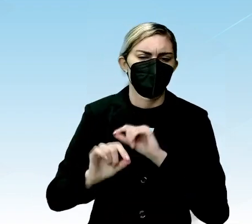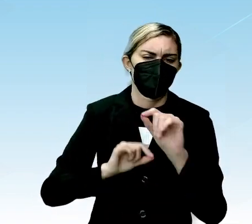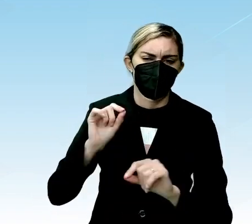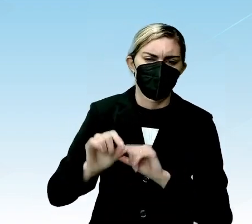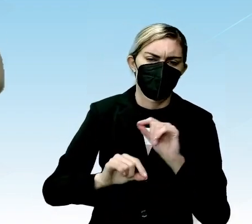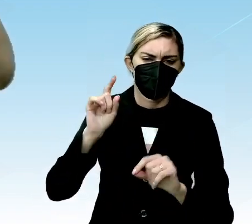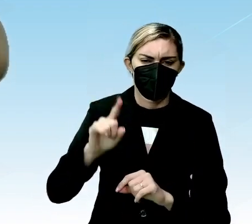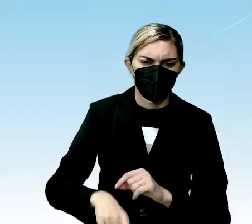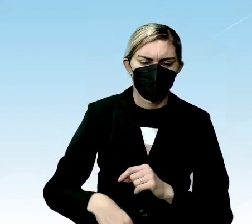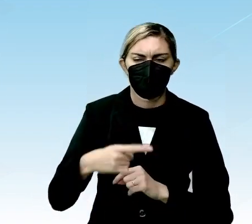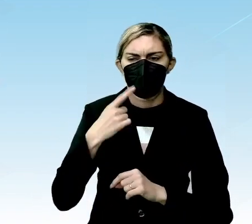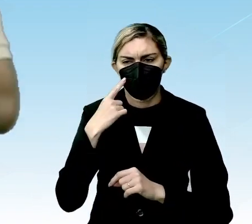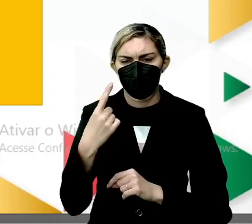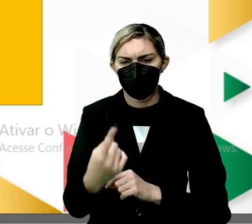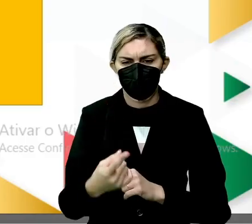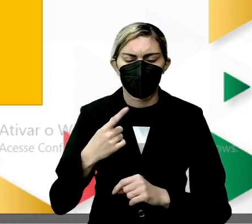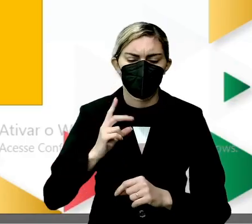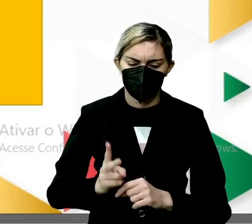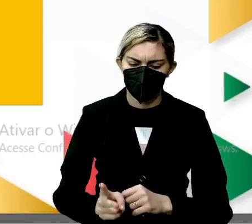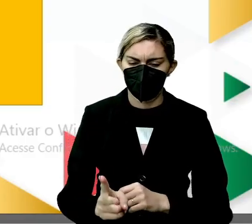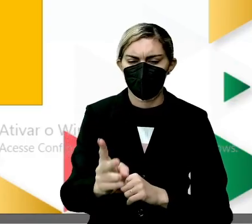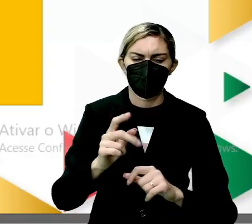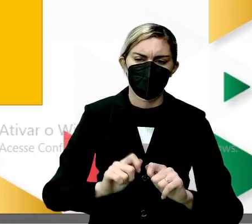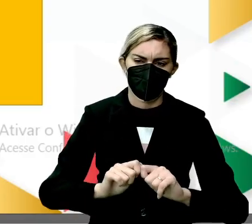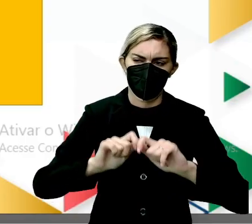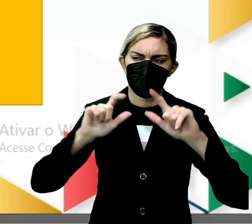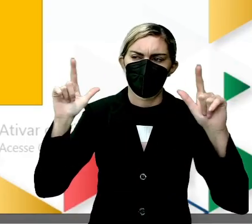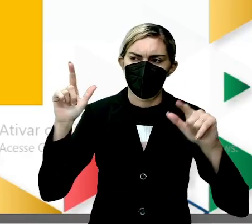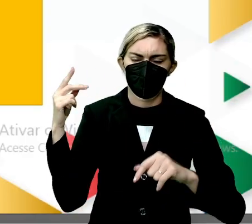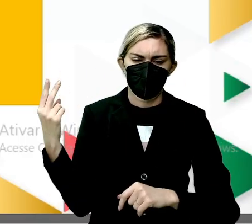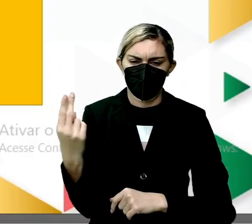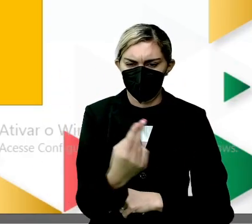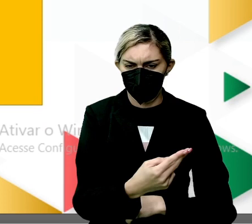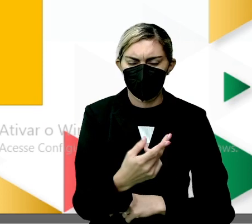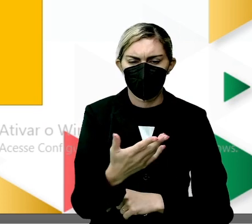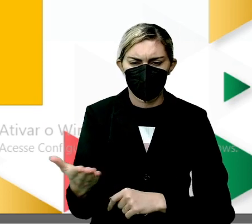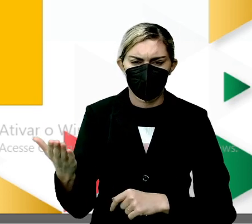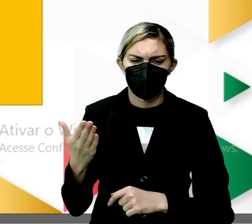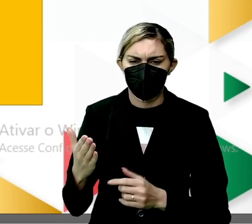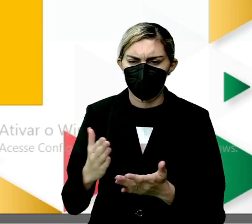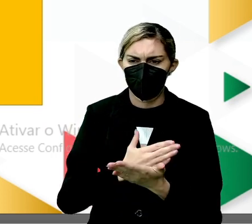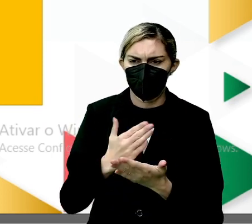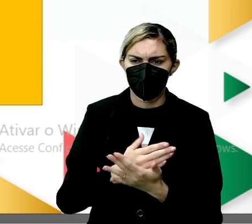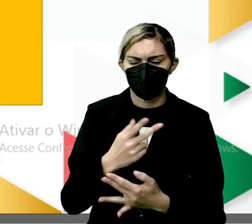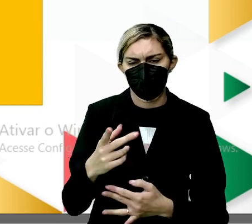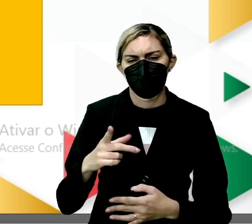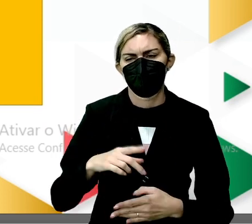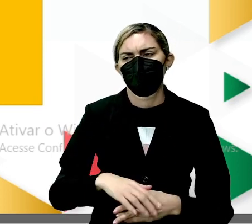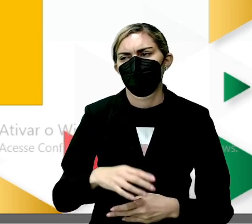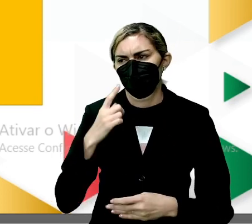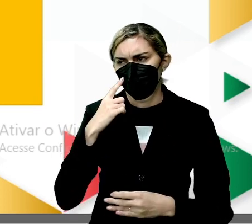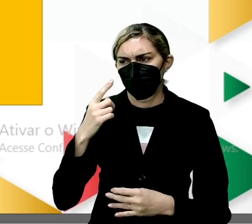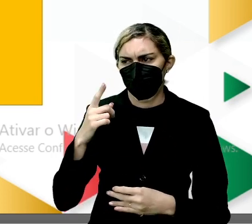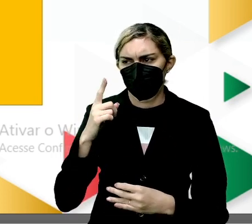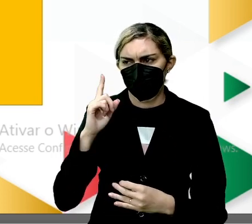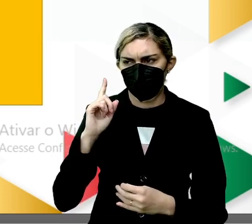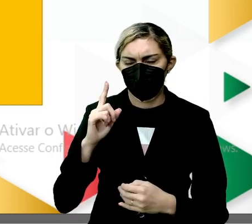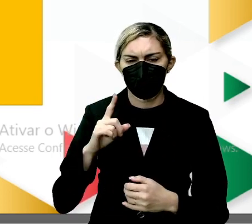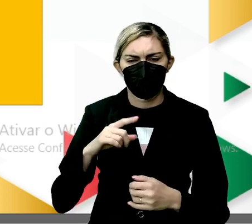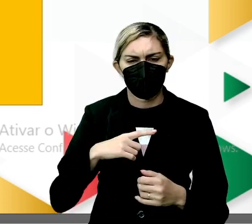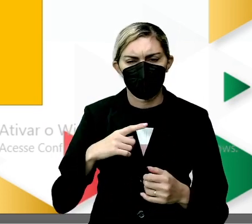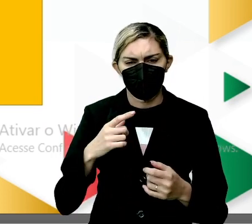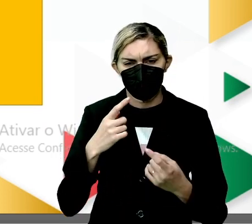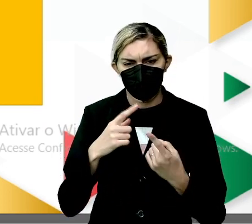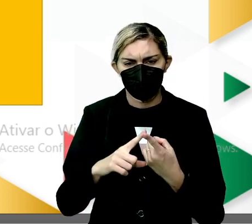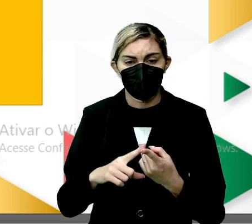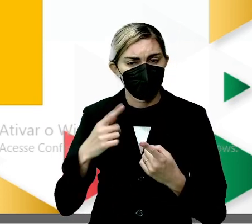Kardec? Quem é? Acompanhem comigo na tela. Seu nome é Hippolyte Léon Denisart